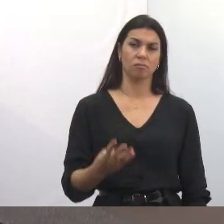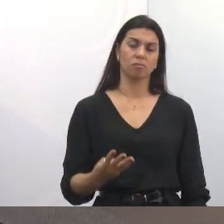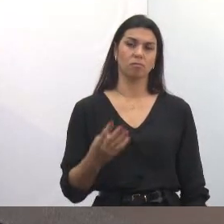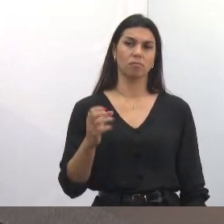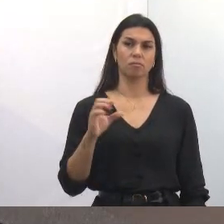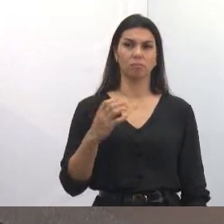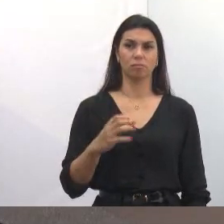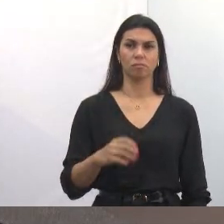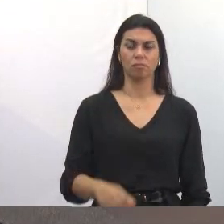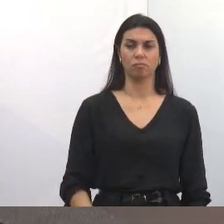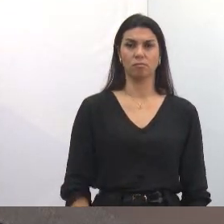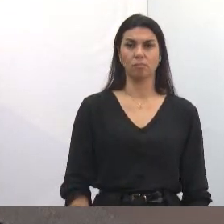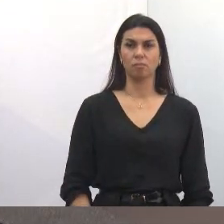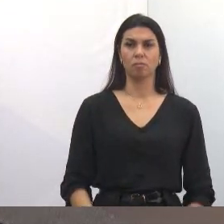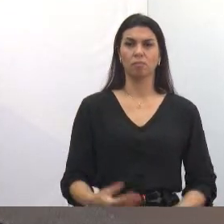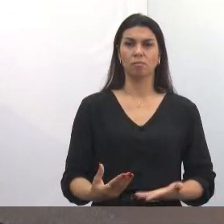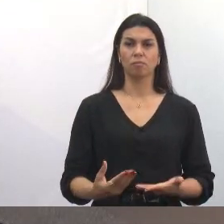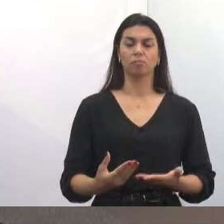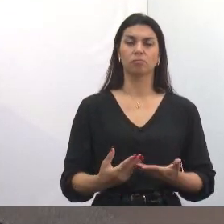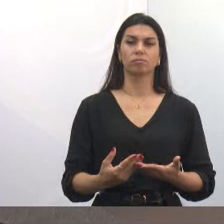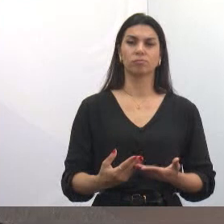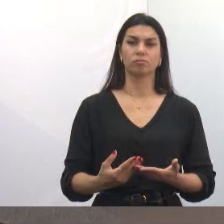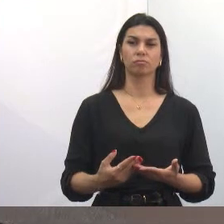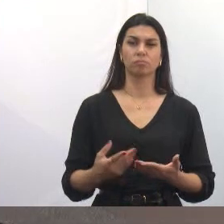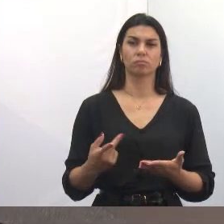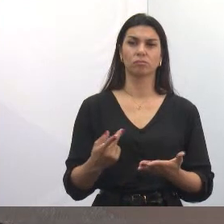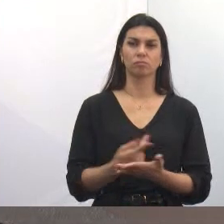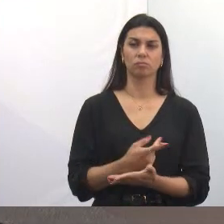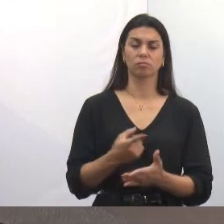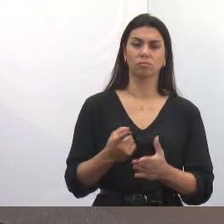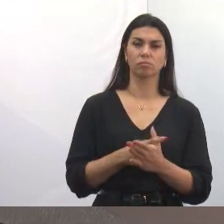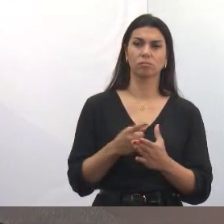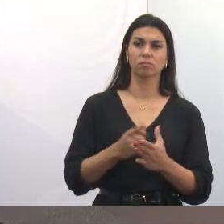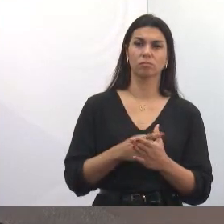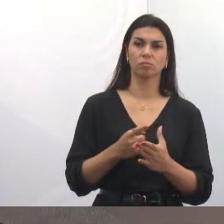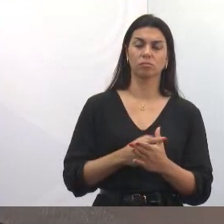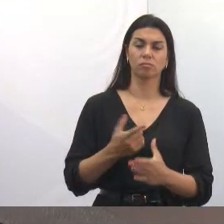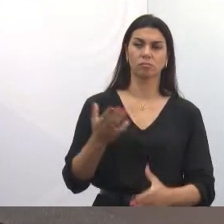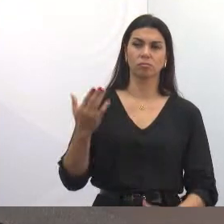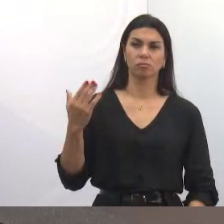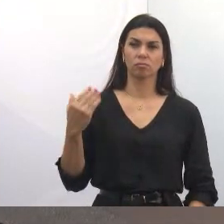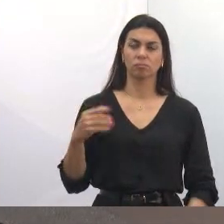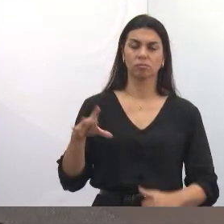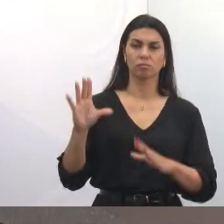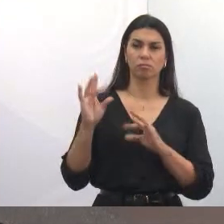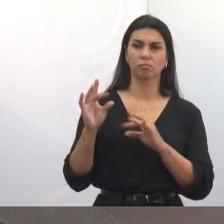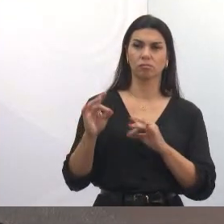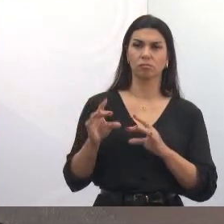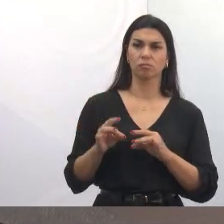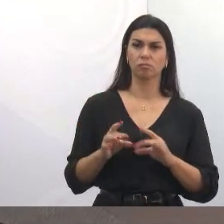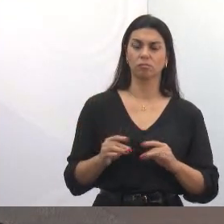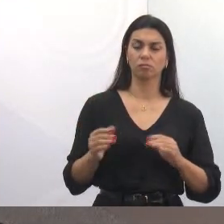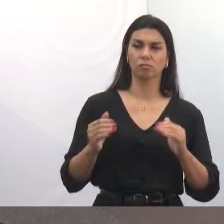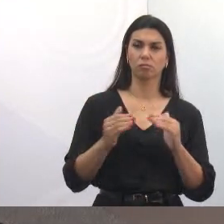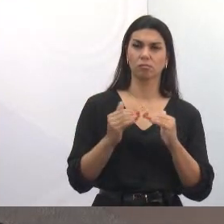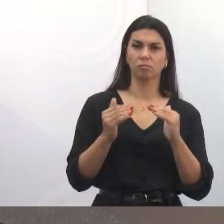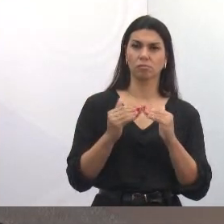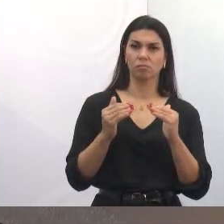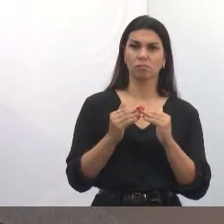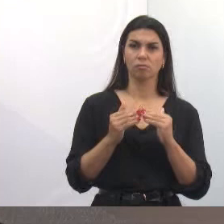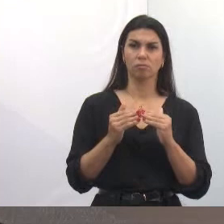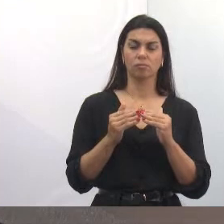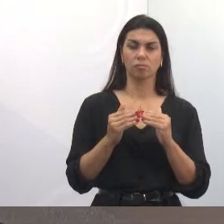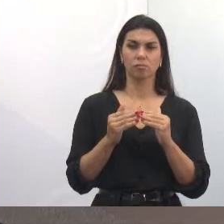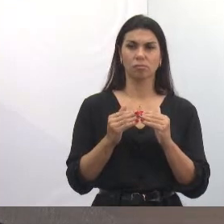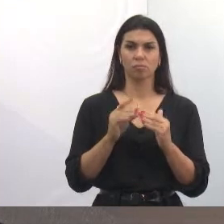R$ 16.181.850,34. Qual a origem da natureza da dívida? Informar de forma detalhada, de acordo